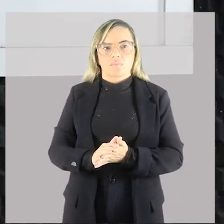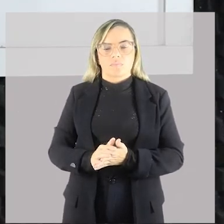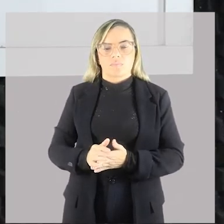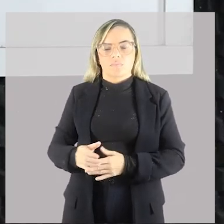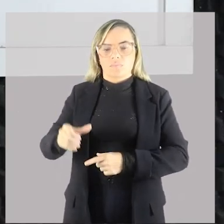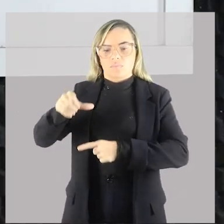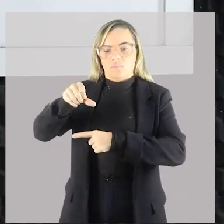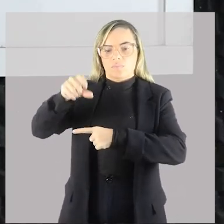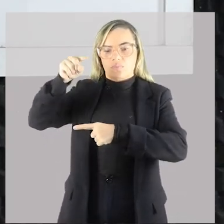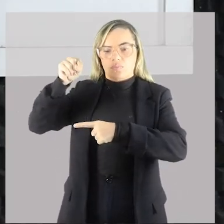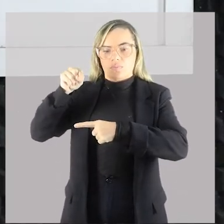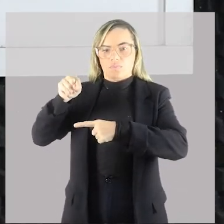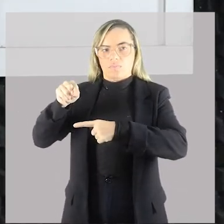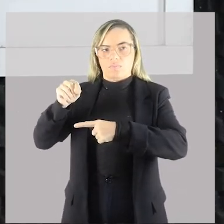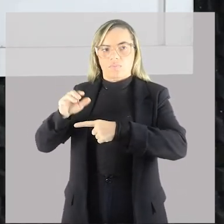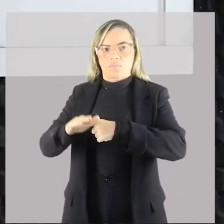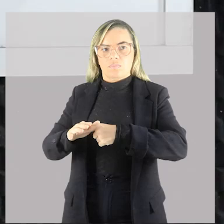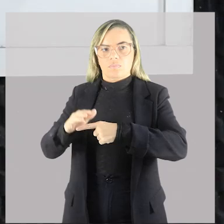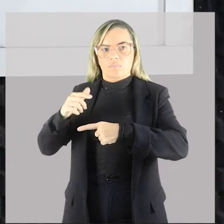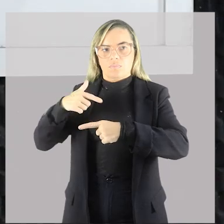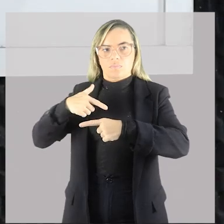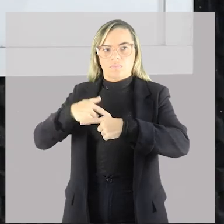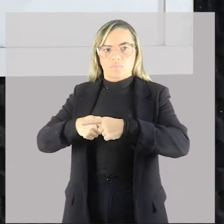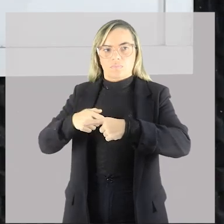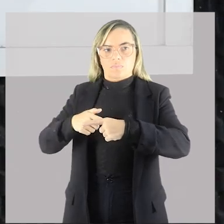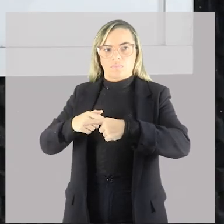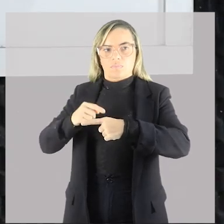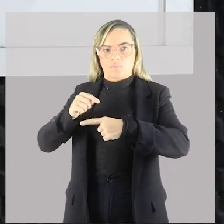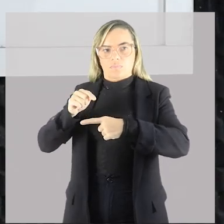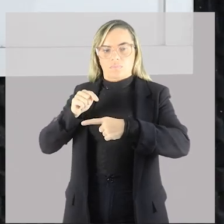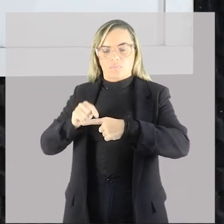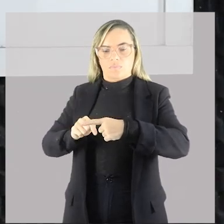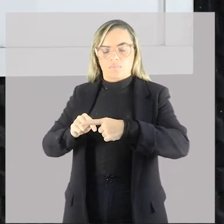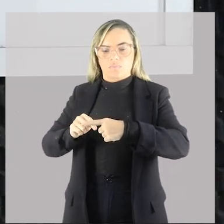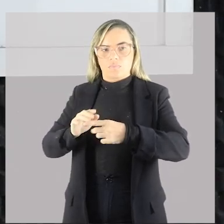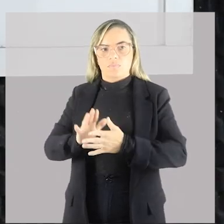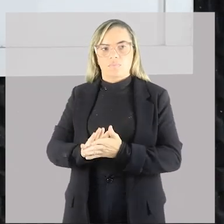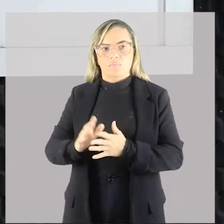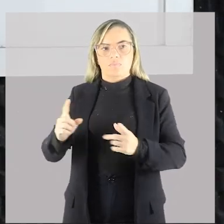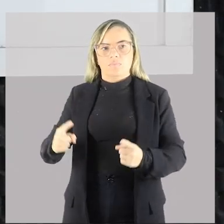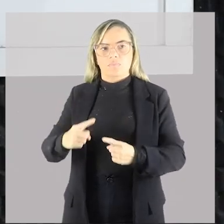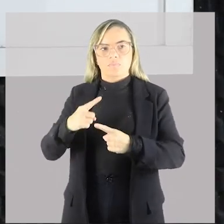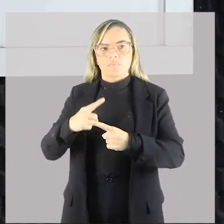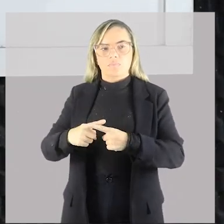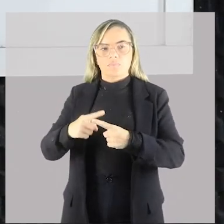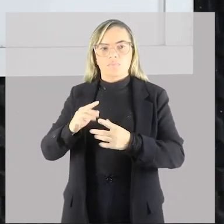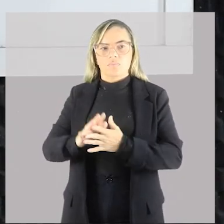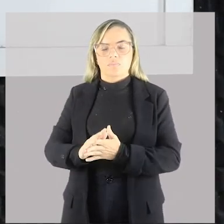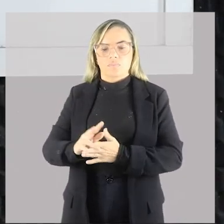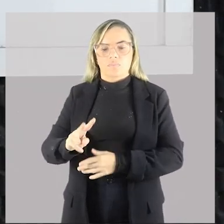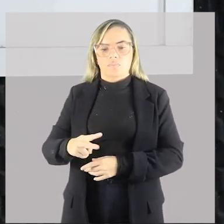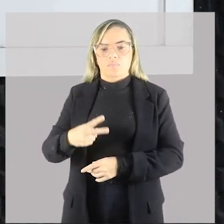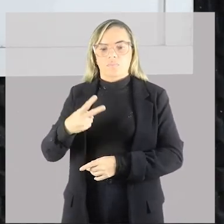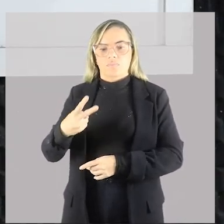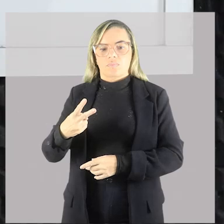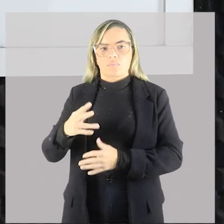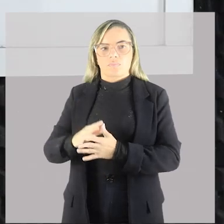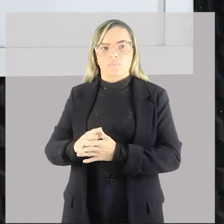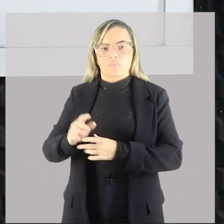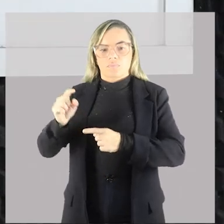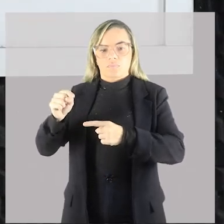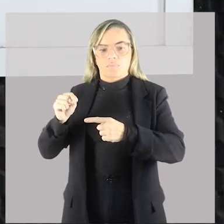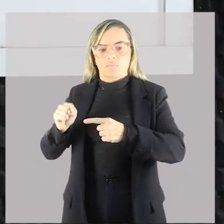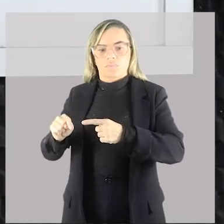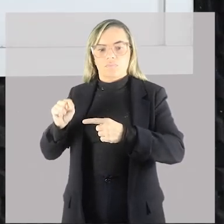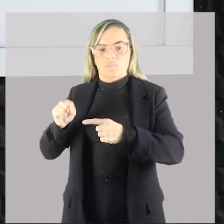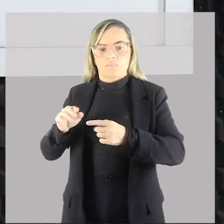sobre o 7 fatorial vezes o 2 fatorial. Só que tem um